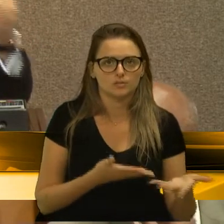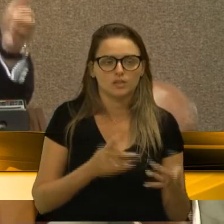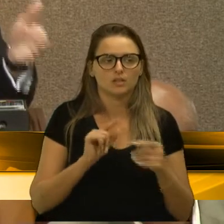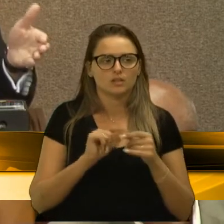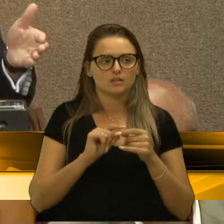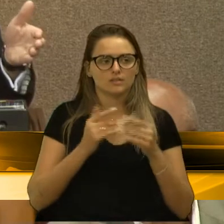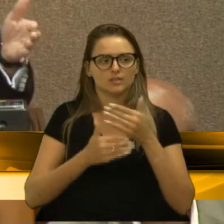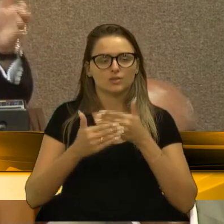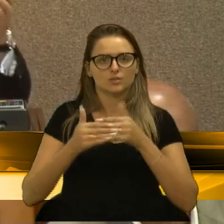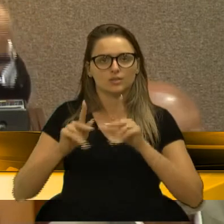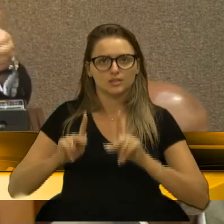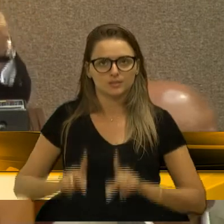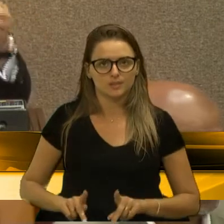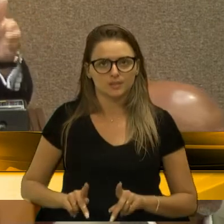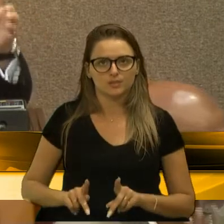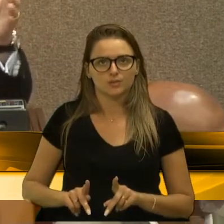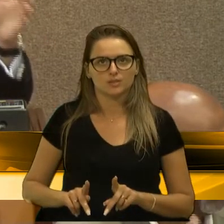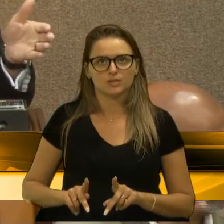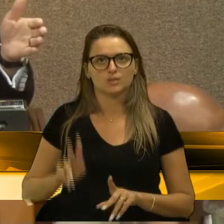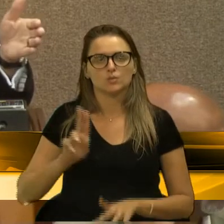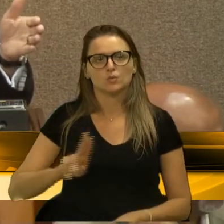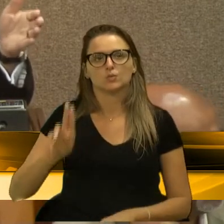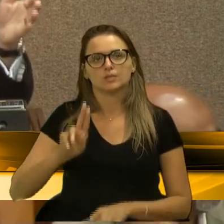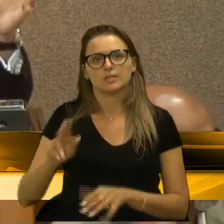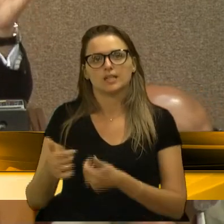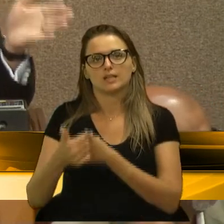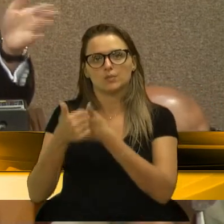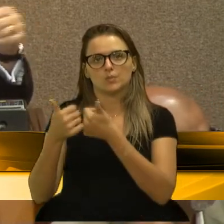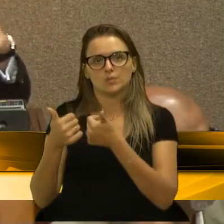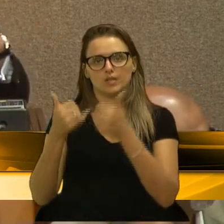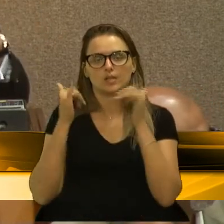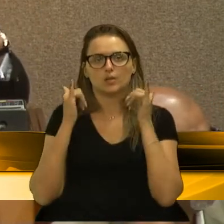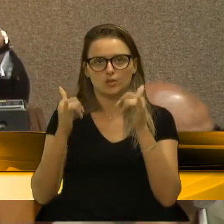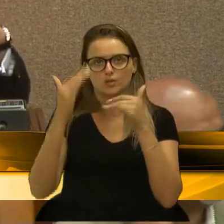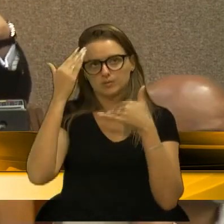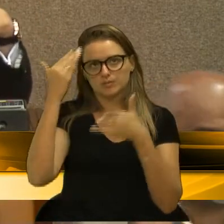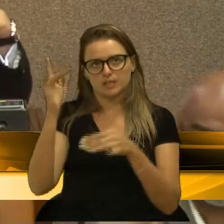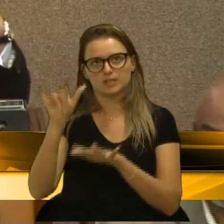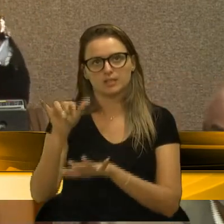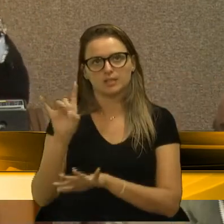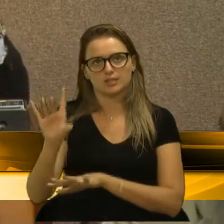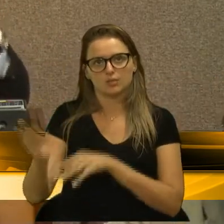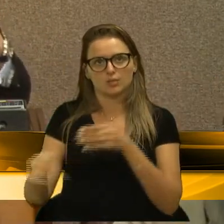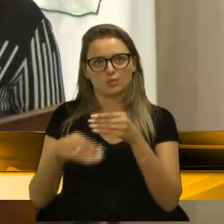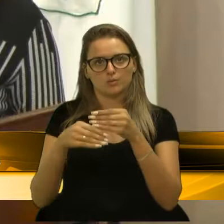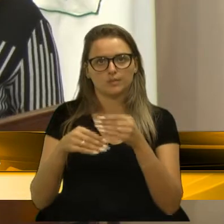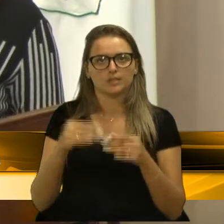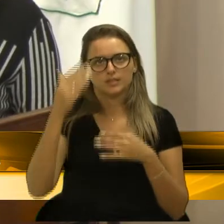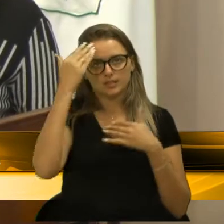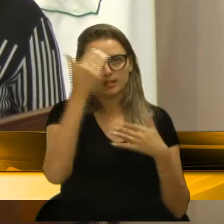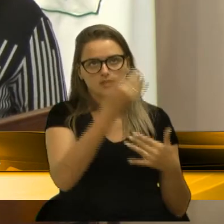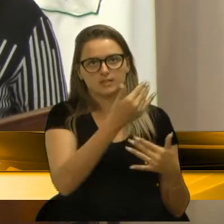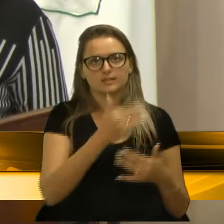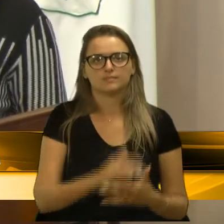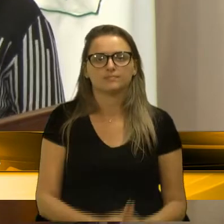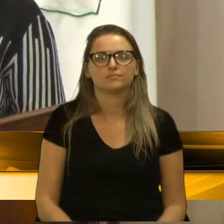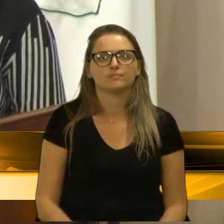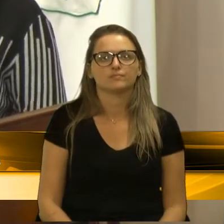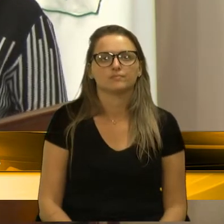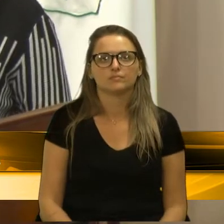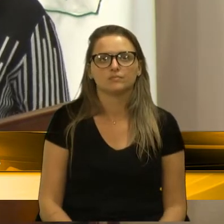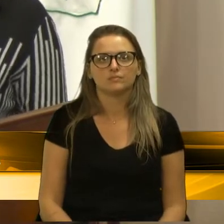nossos usuários possam usufruir do melhor. Muito obrigado, era essa a minha colaboração. Obrigada,